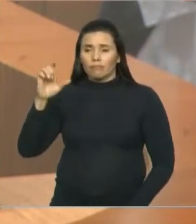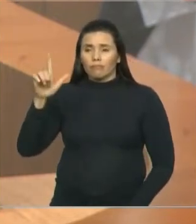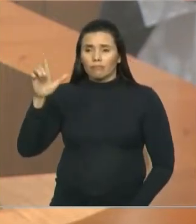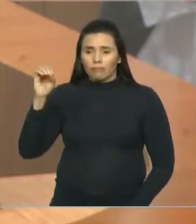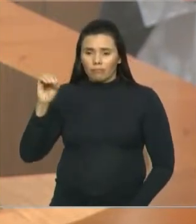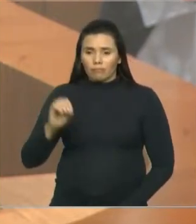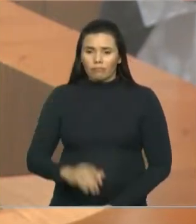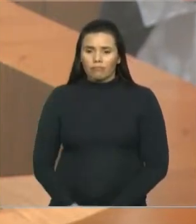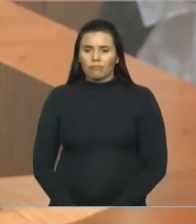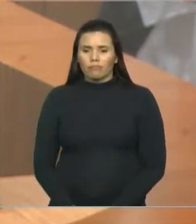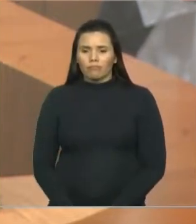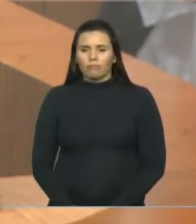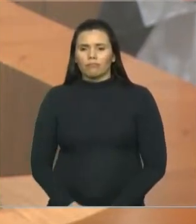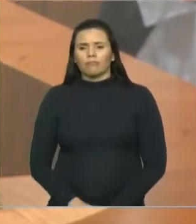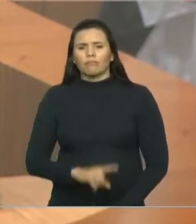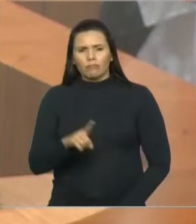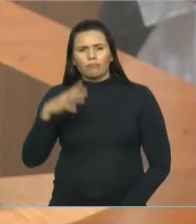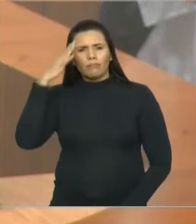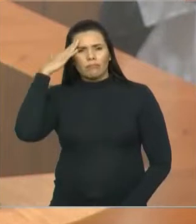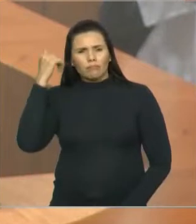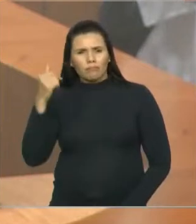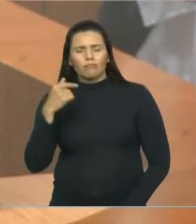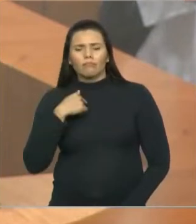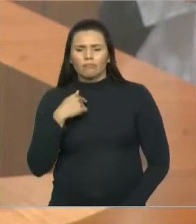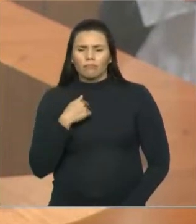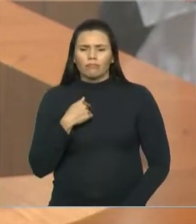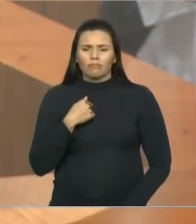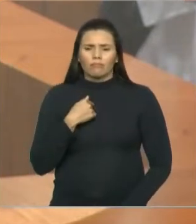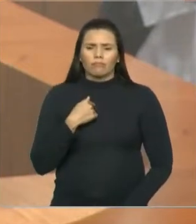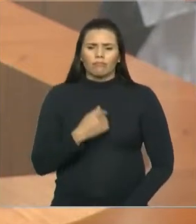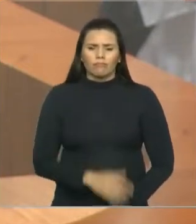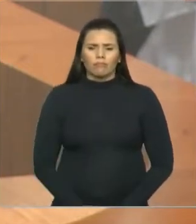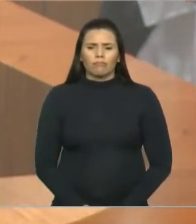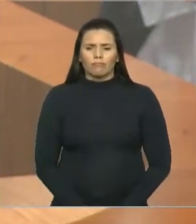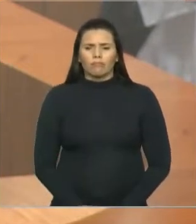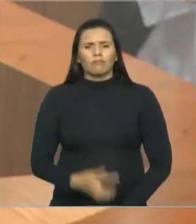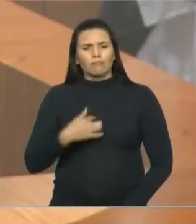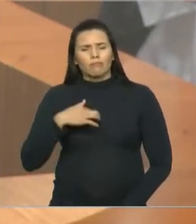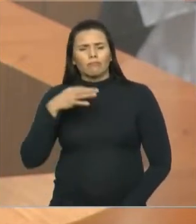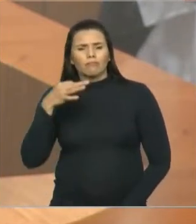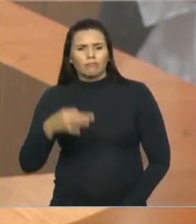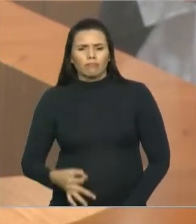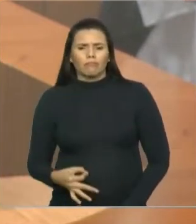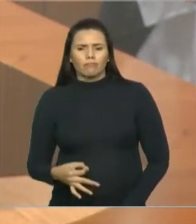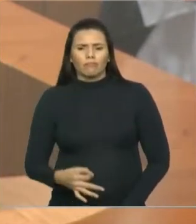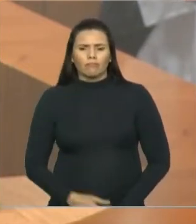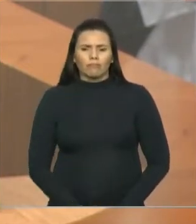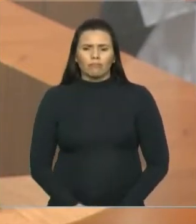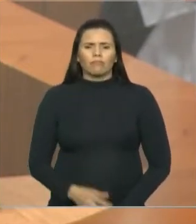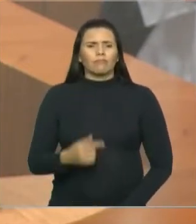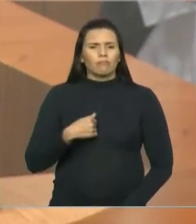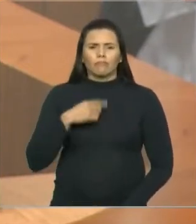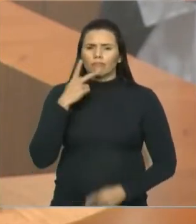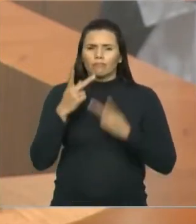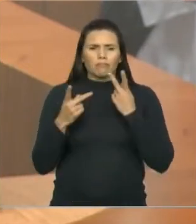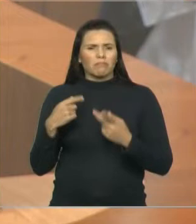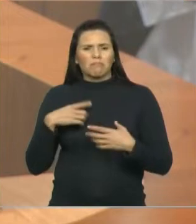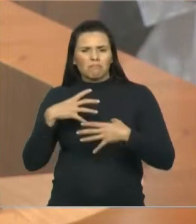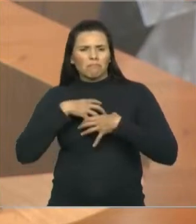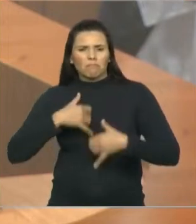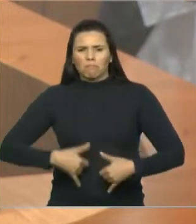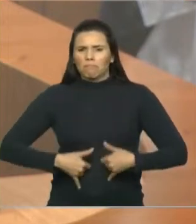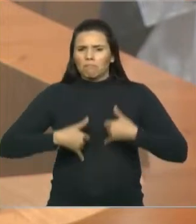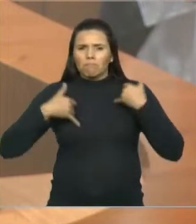não sou vaidosa, e tenho convicção de que o que eu vou dizer aqui não é por vaidade, porque se fosse uma